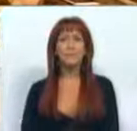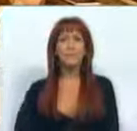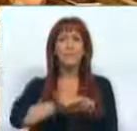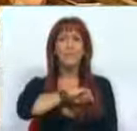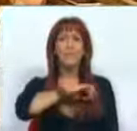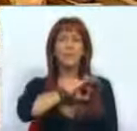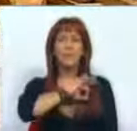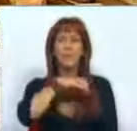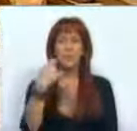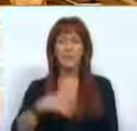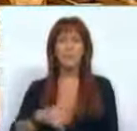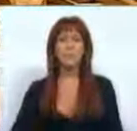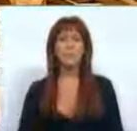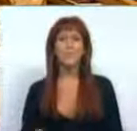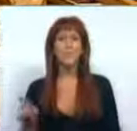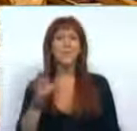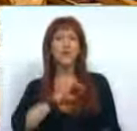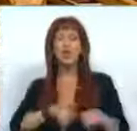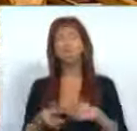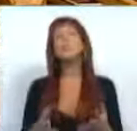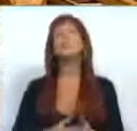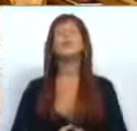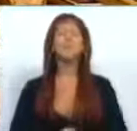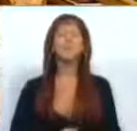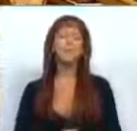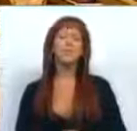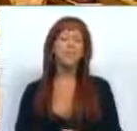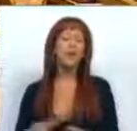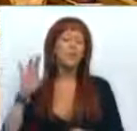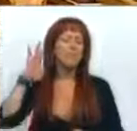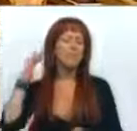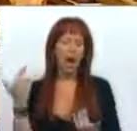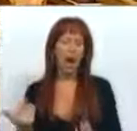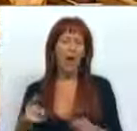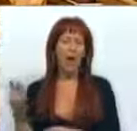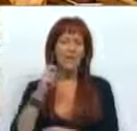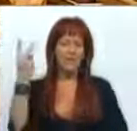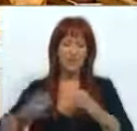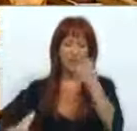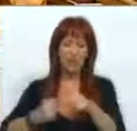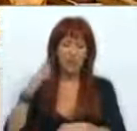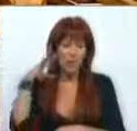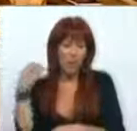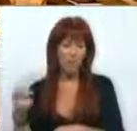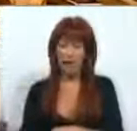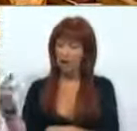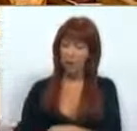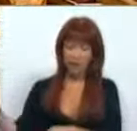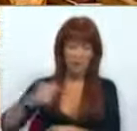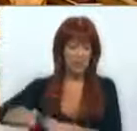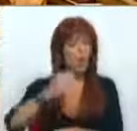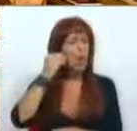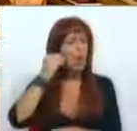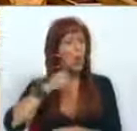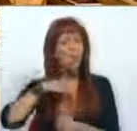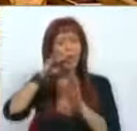Senhor Presidente, senhores deputados, decorre nesta altura a terceira avaliação regular da Troika à